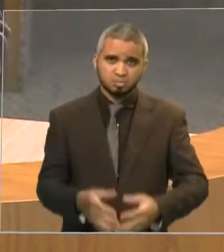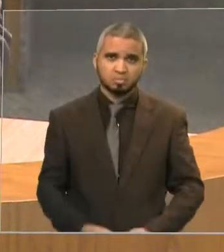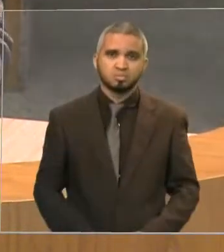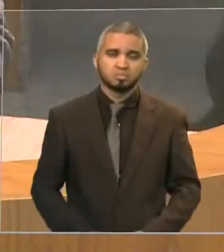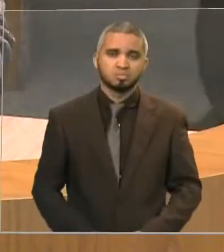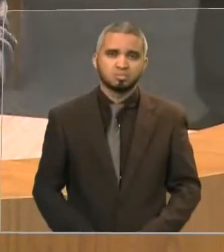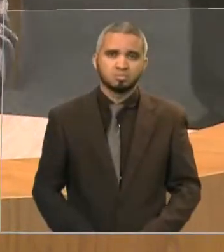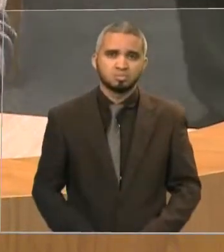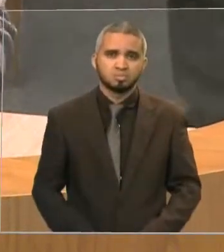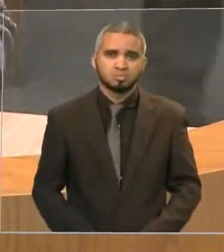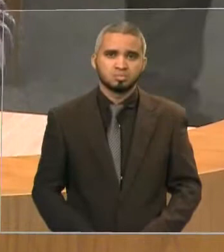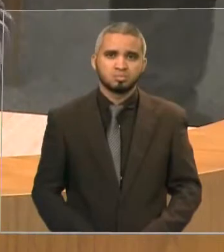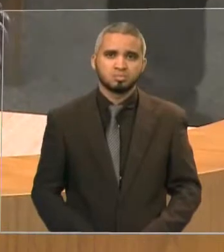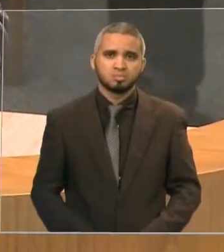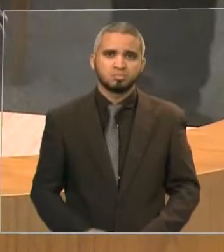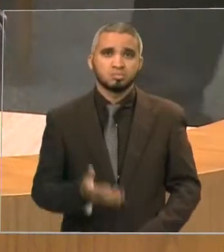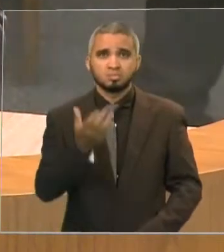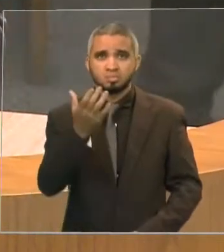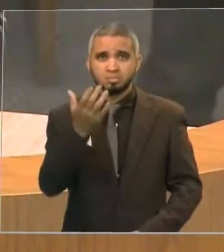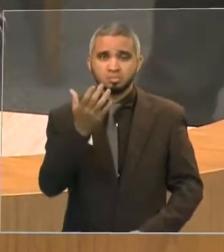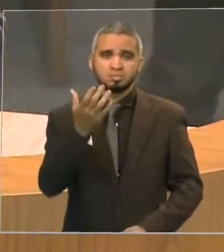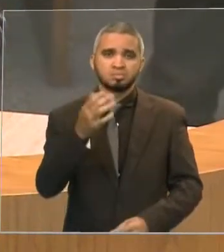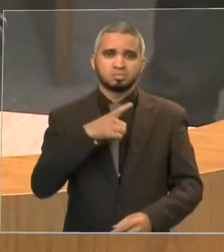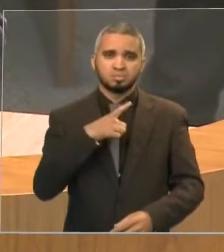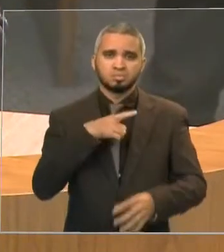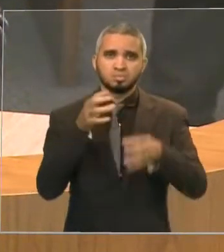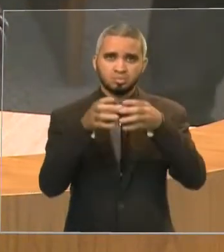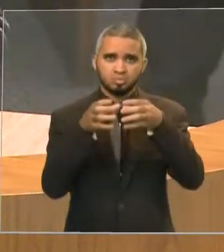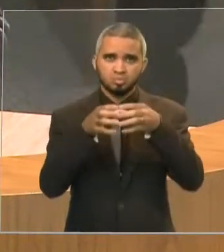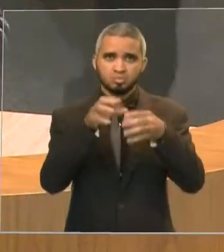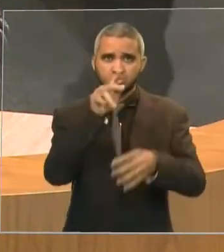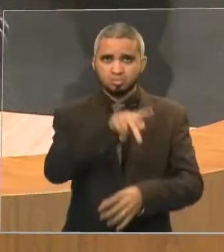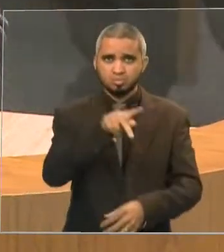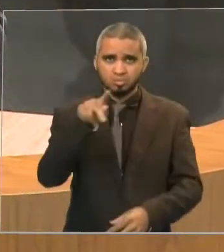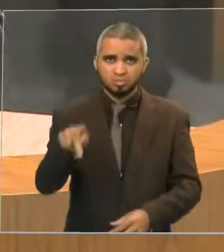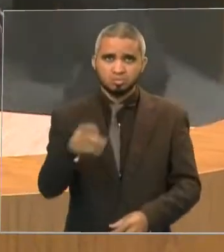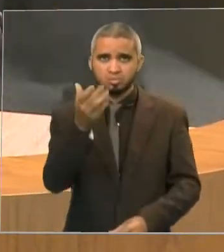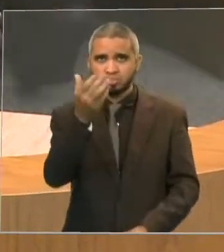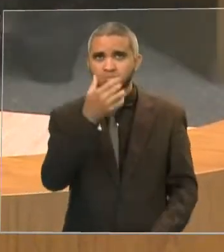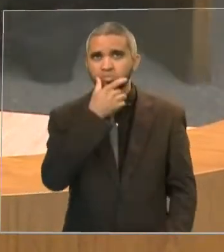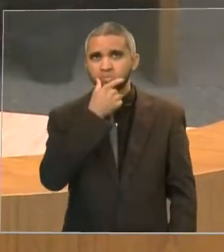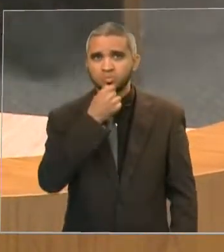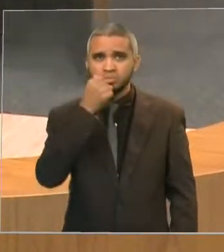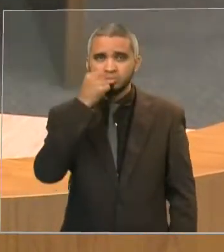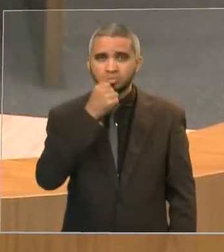em nome desses professores e professoras